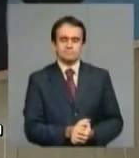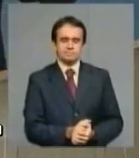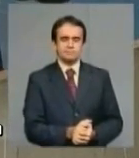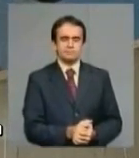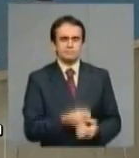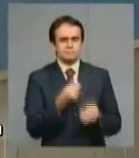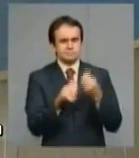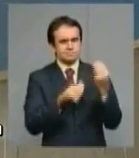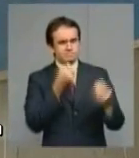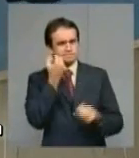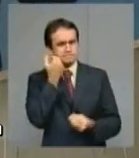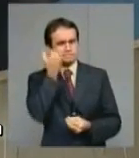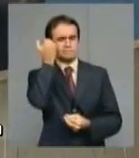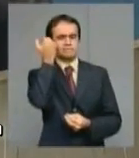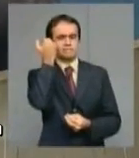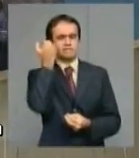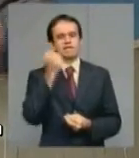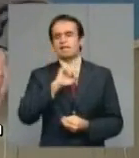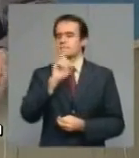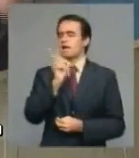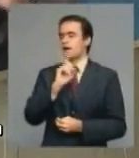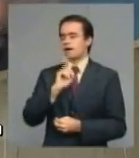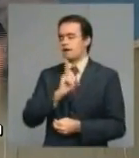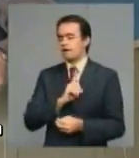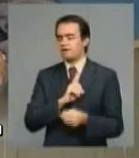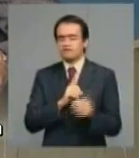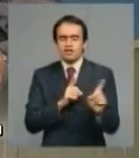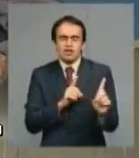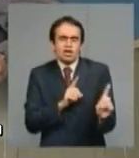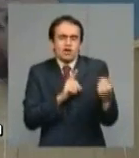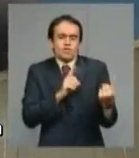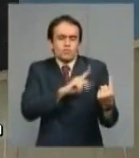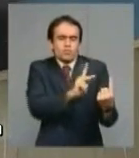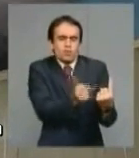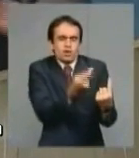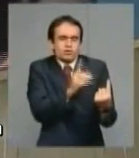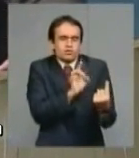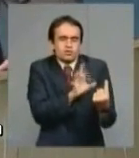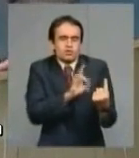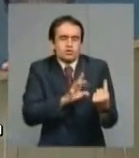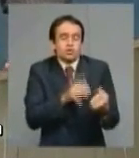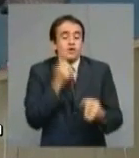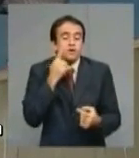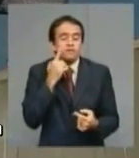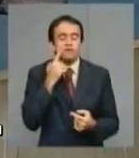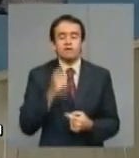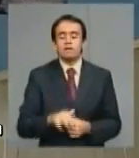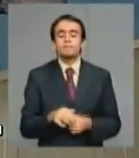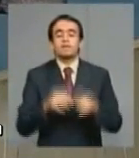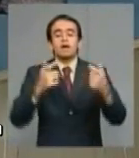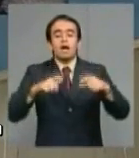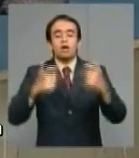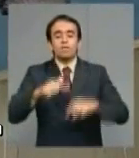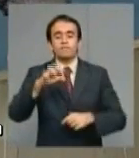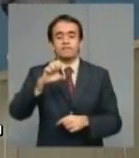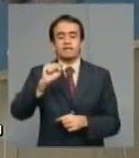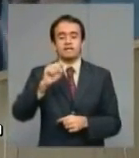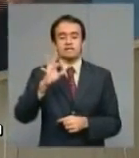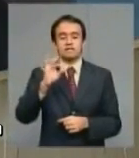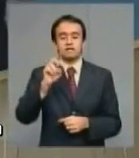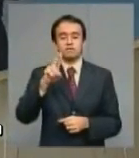Aí eu digo, não vou fazer esse juízo de valor assim rápido não. Onde é que está a estufa? Tem